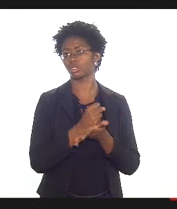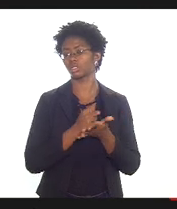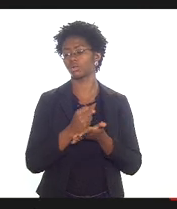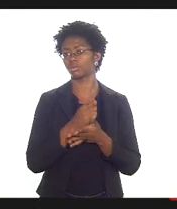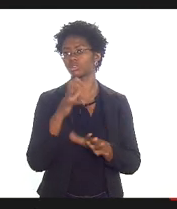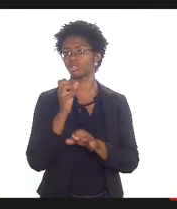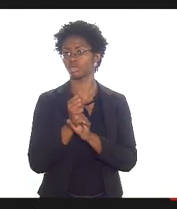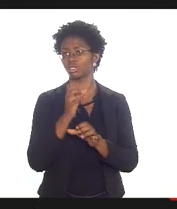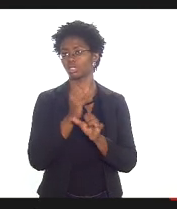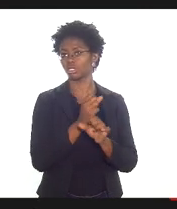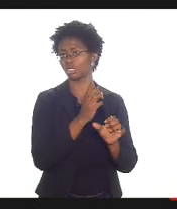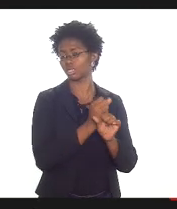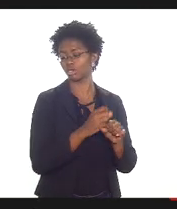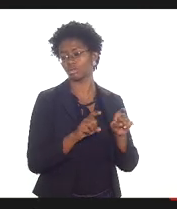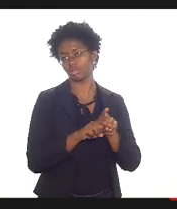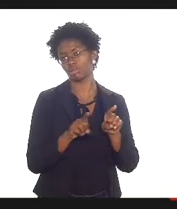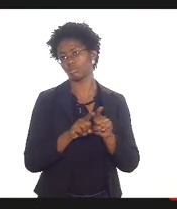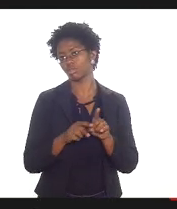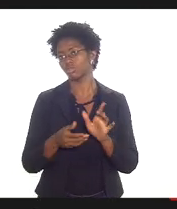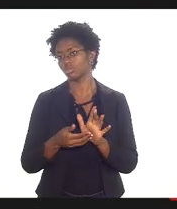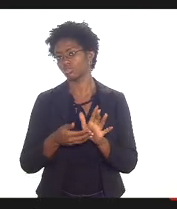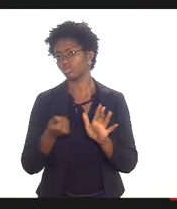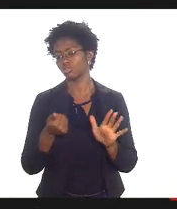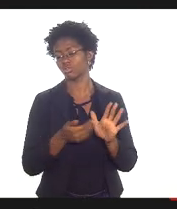mesmo de isenções